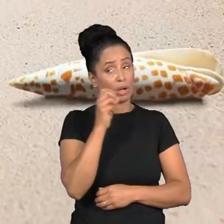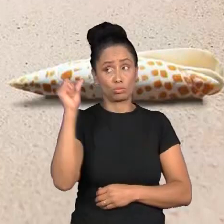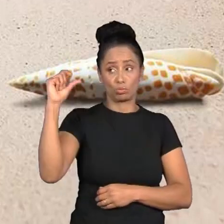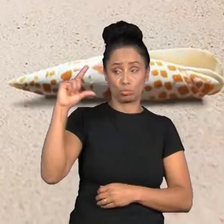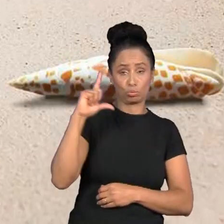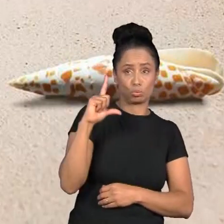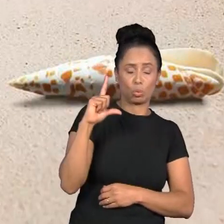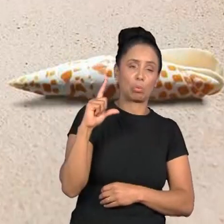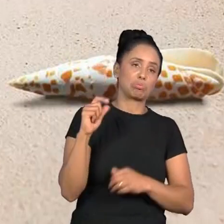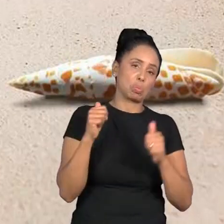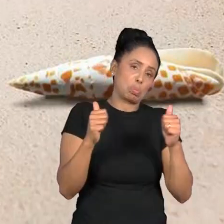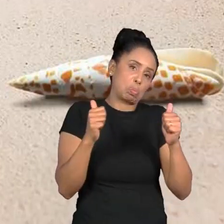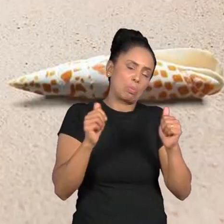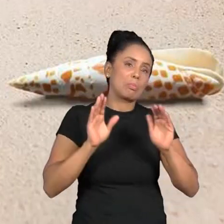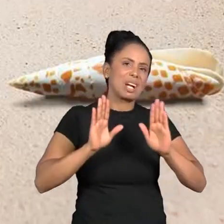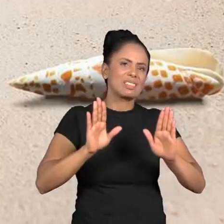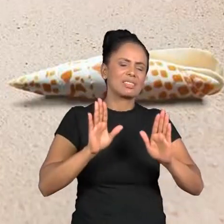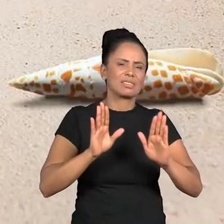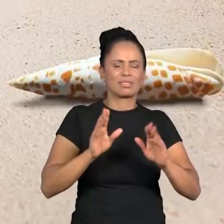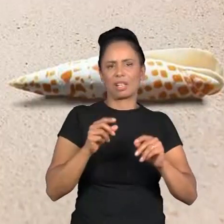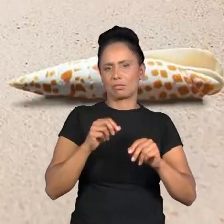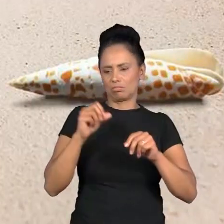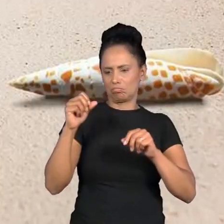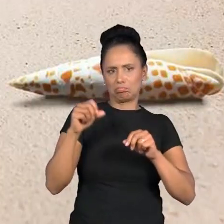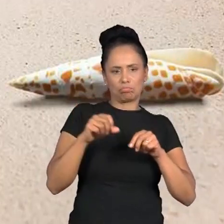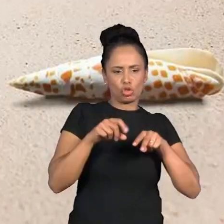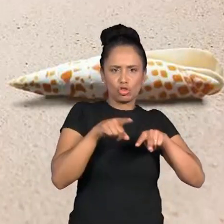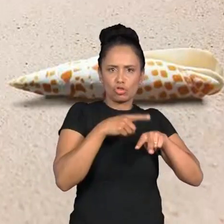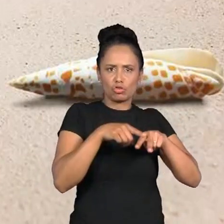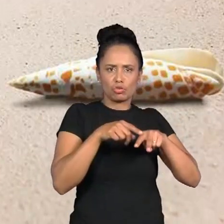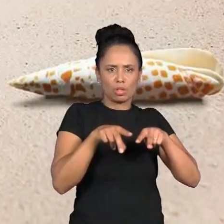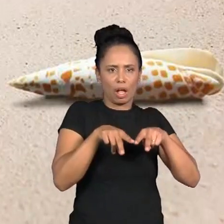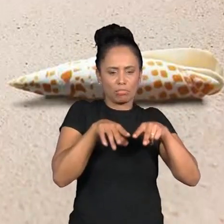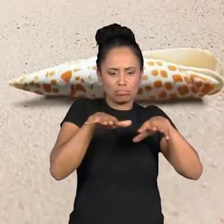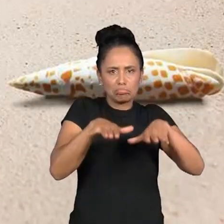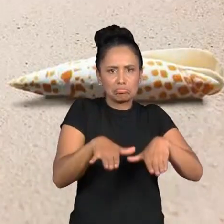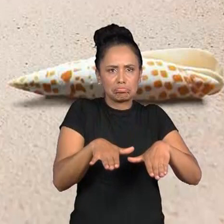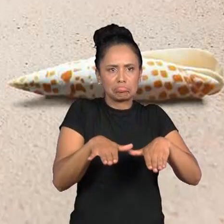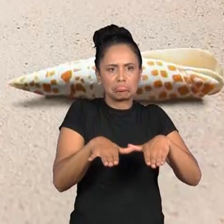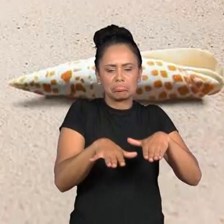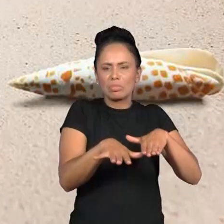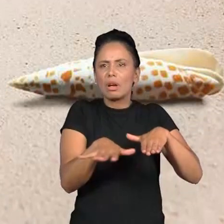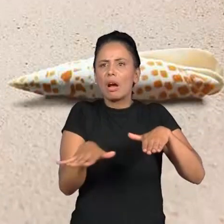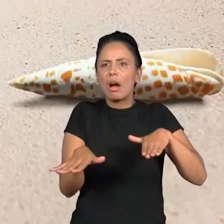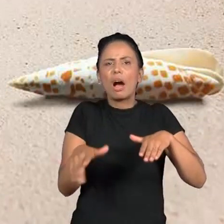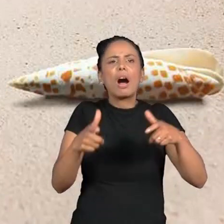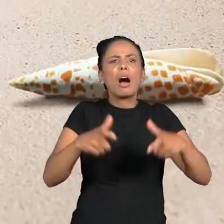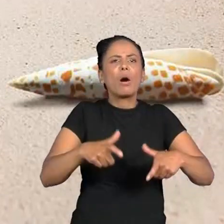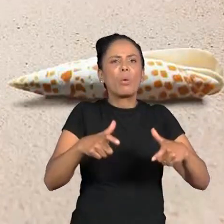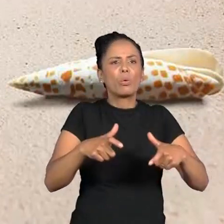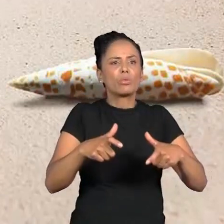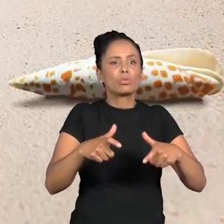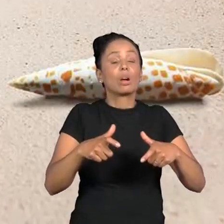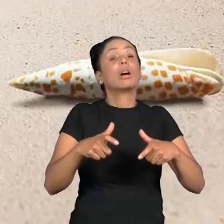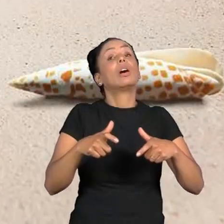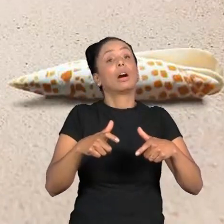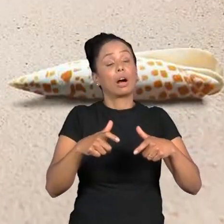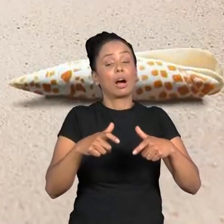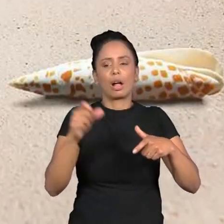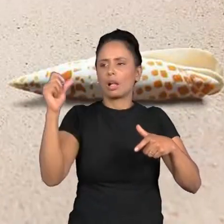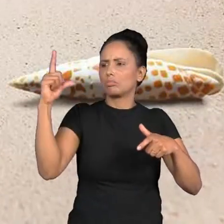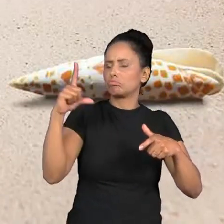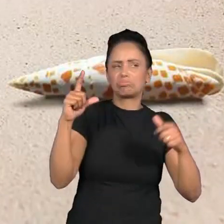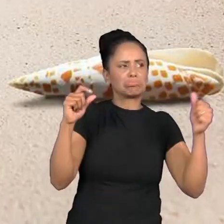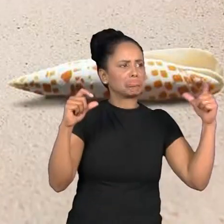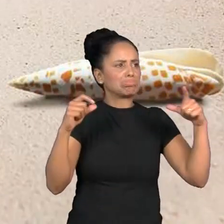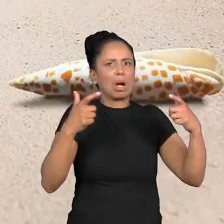na parte da lateral. Então, se a sombra está de um lado, provavelmente a luz que está fazendo essa